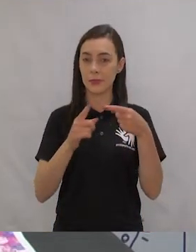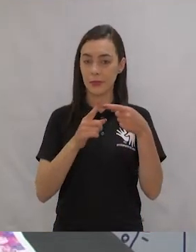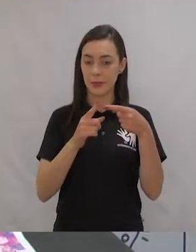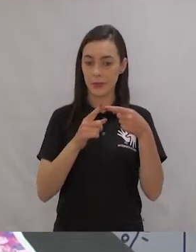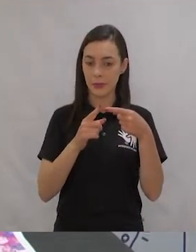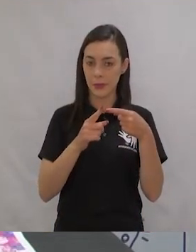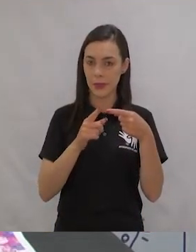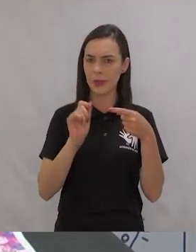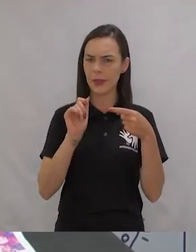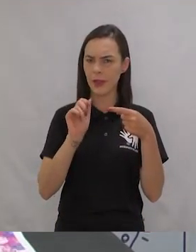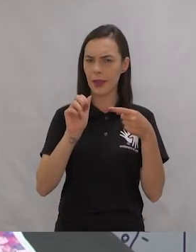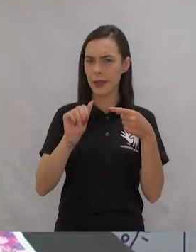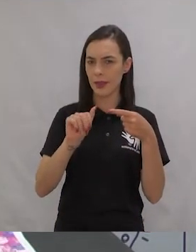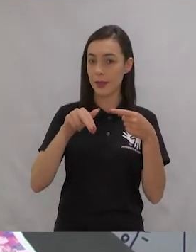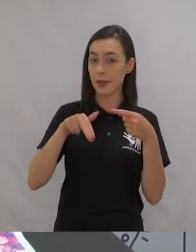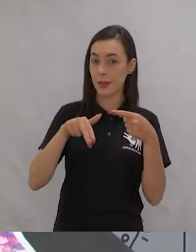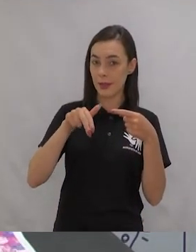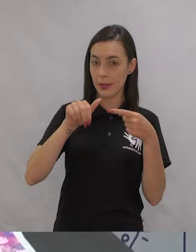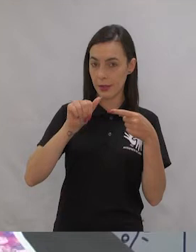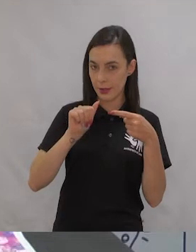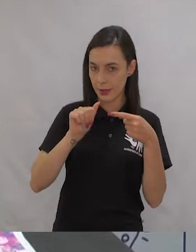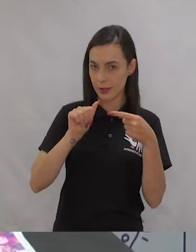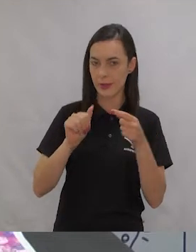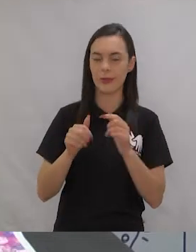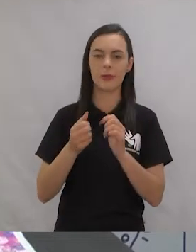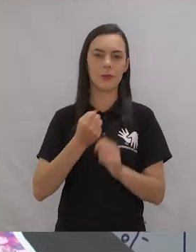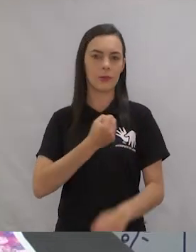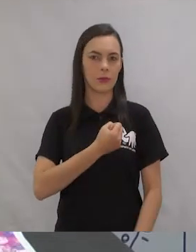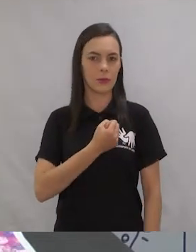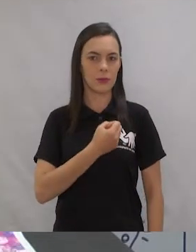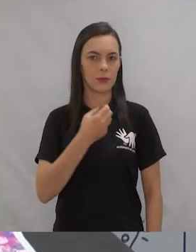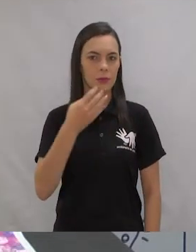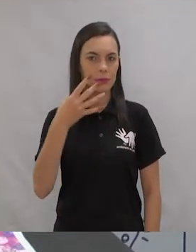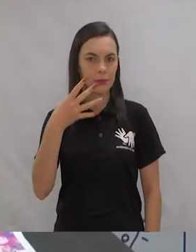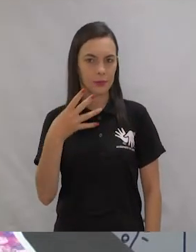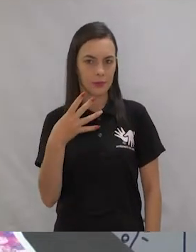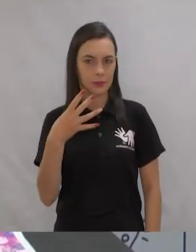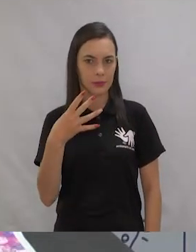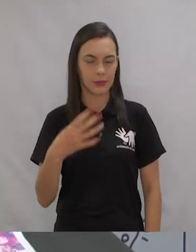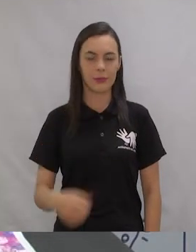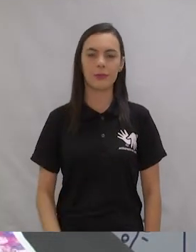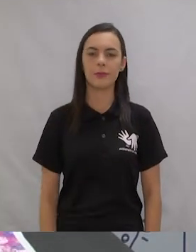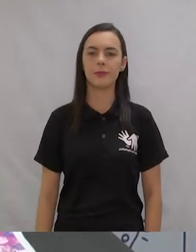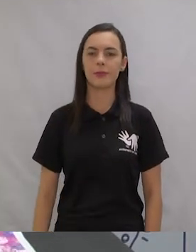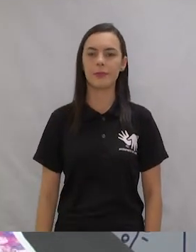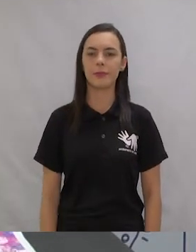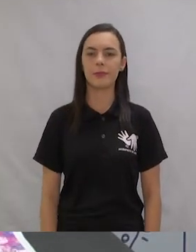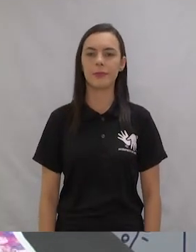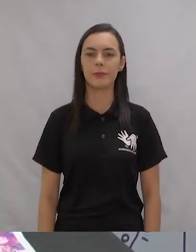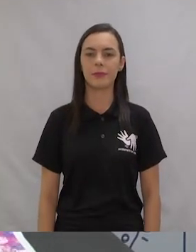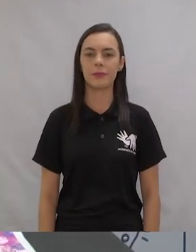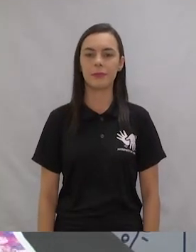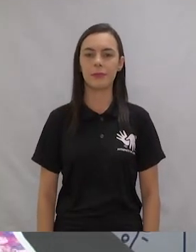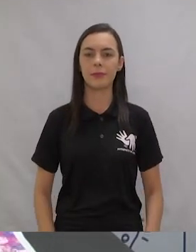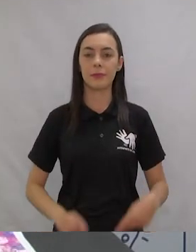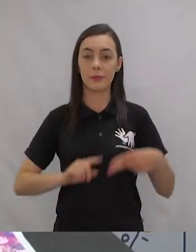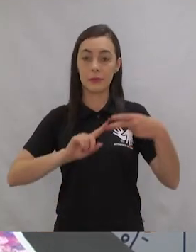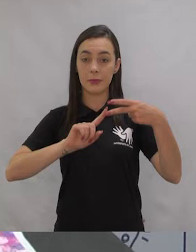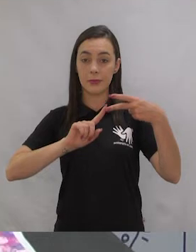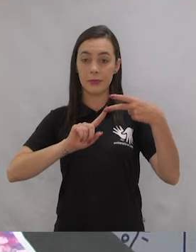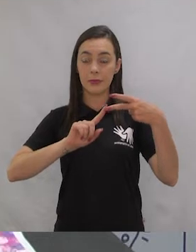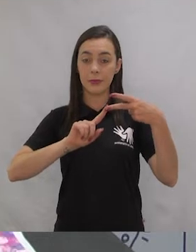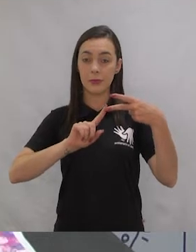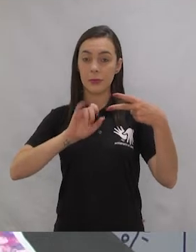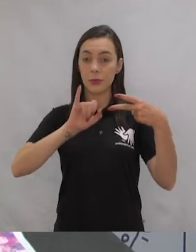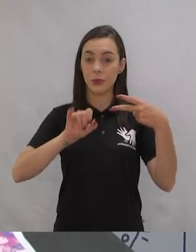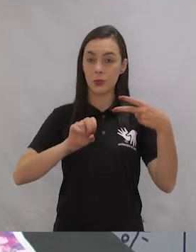quem jogou? A Ana, com o número 4. Muito bem.